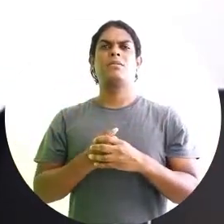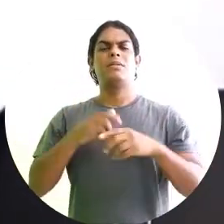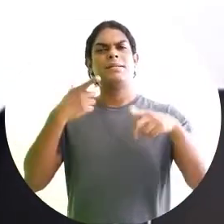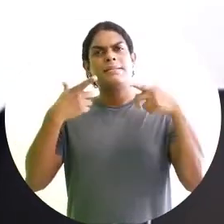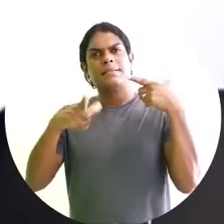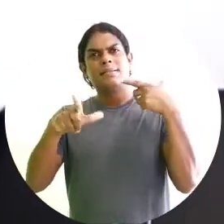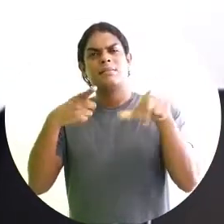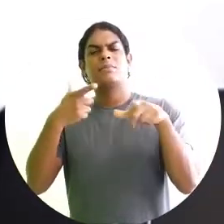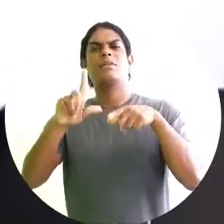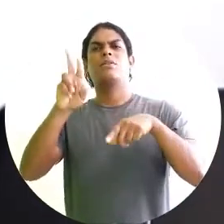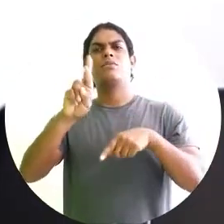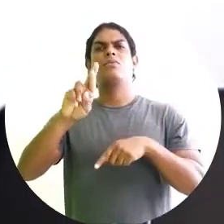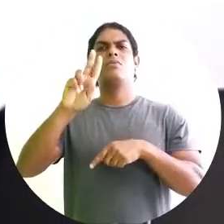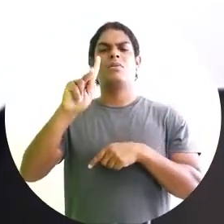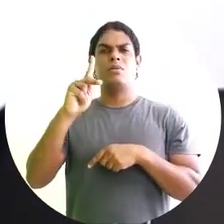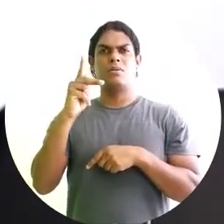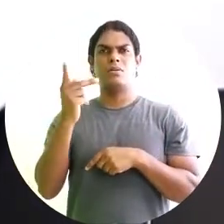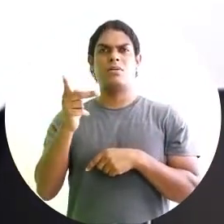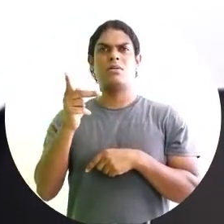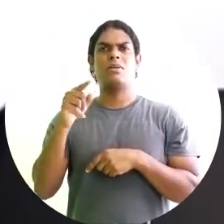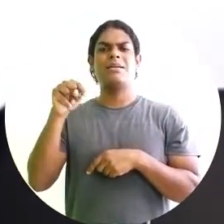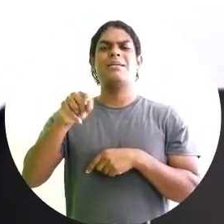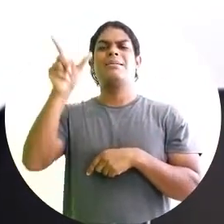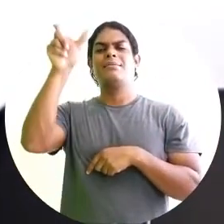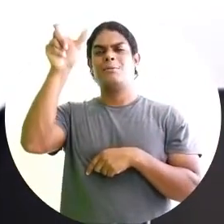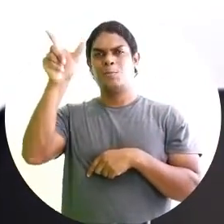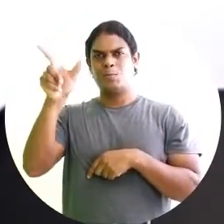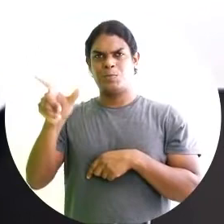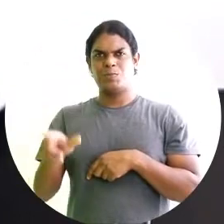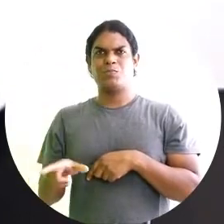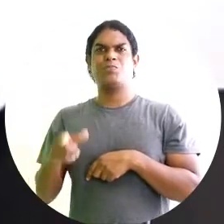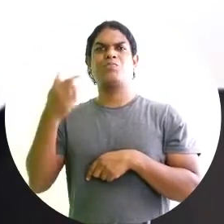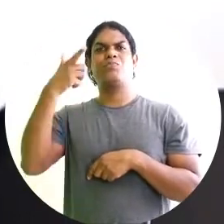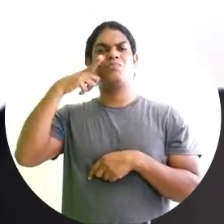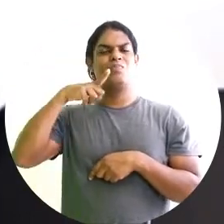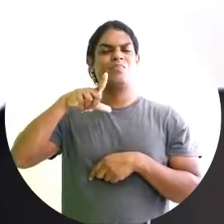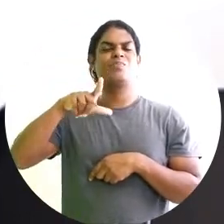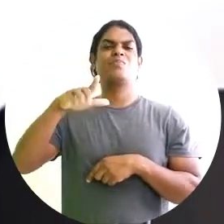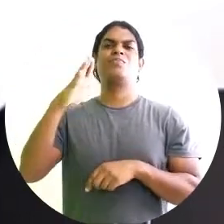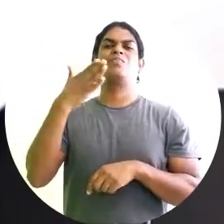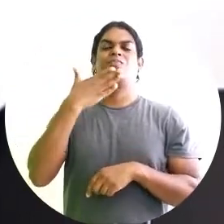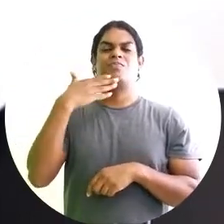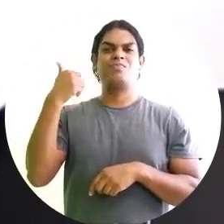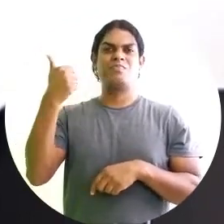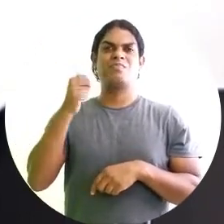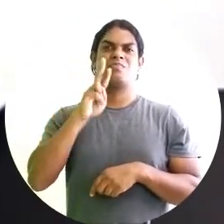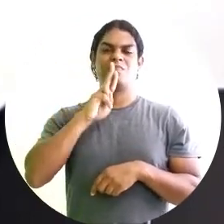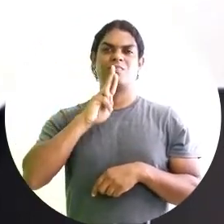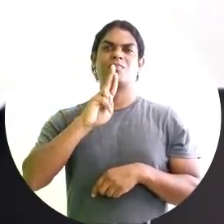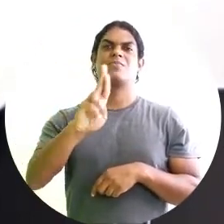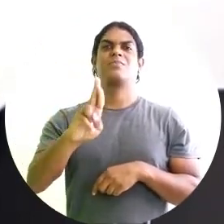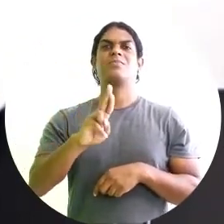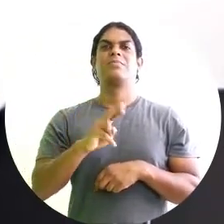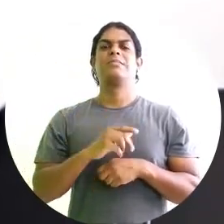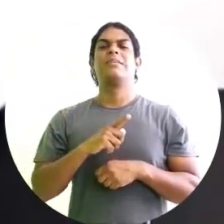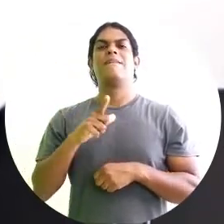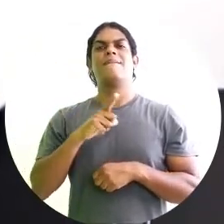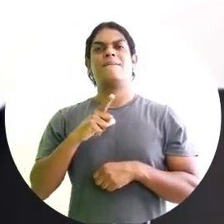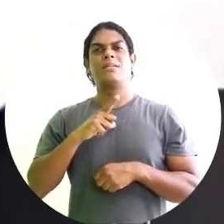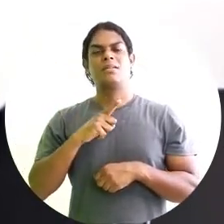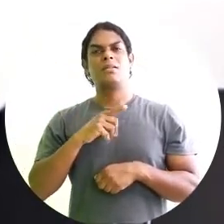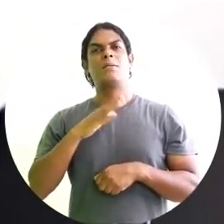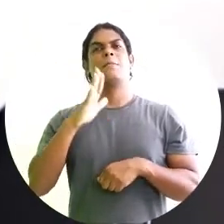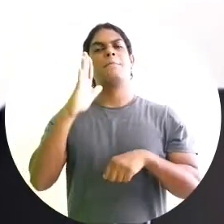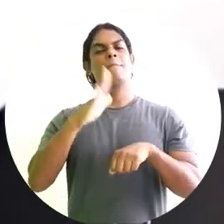e trabalhar com recursos humanos, aquele obterá os melhores resultados, terá